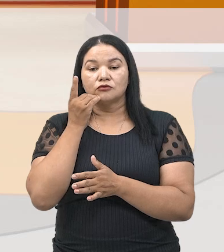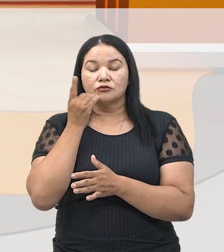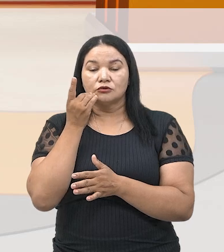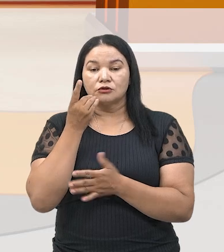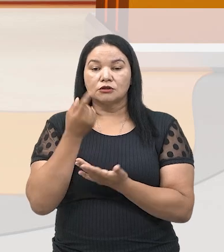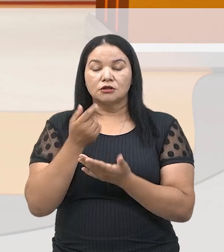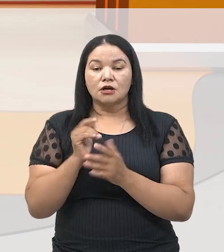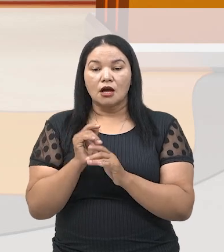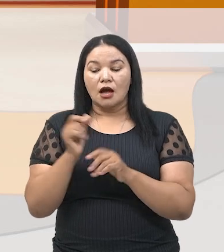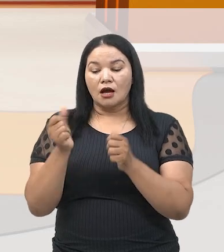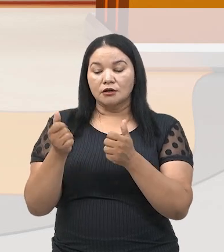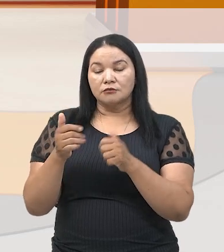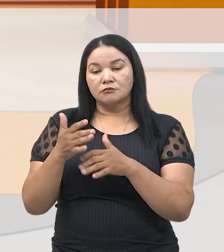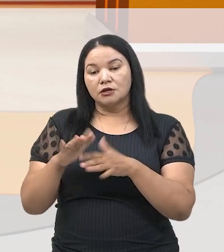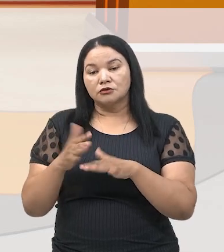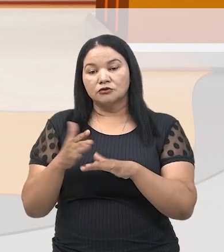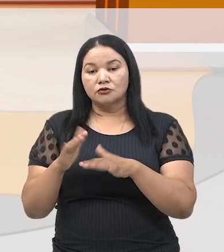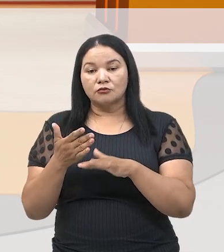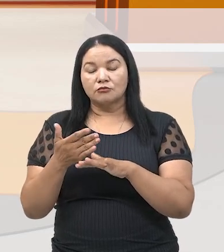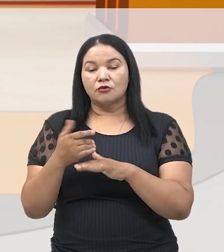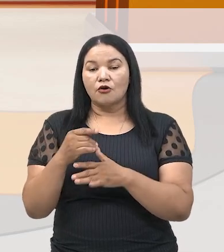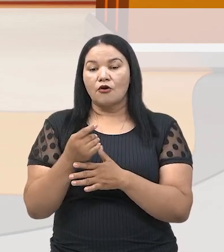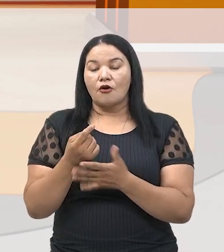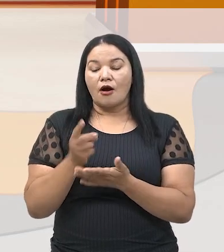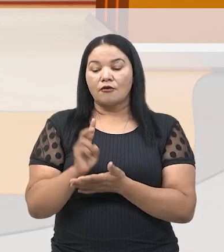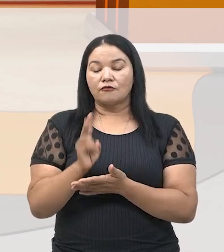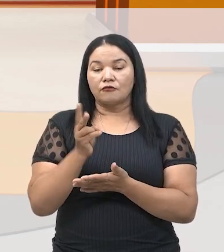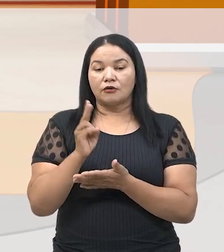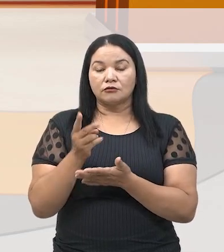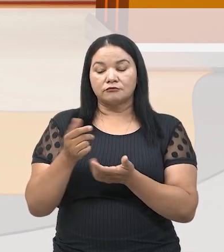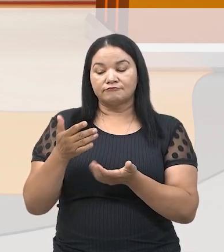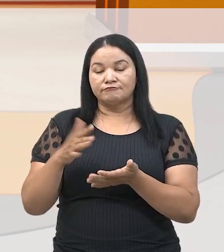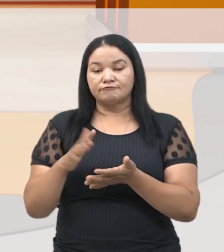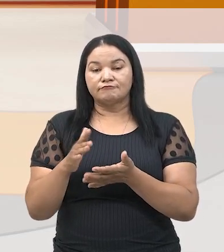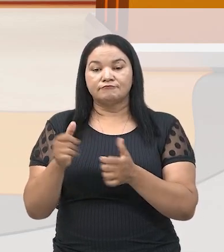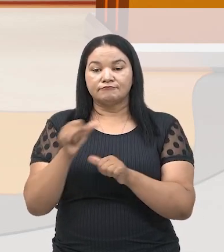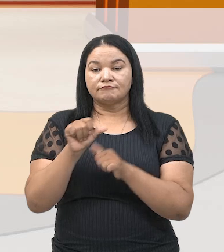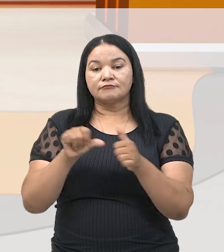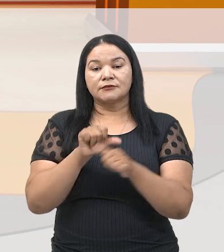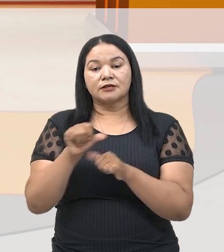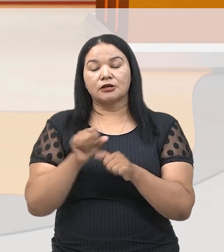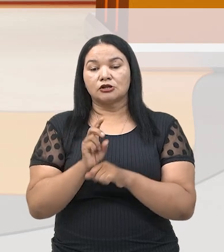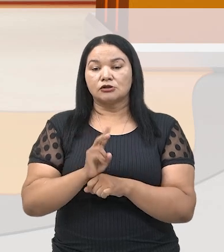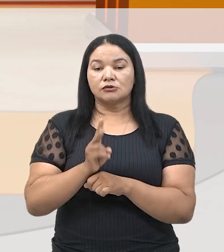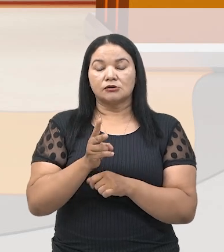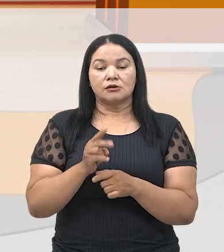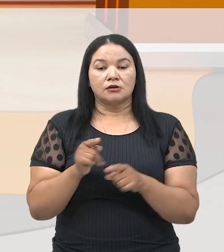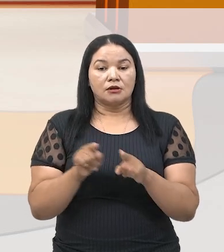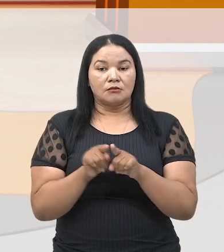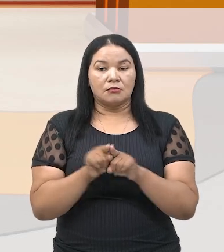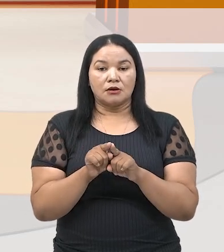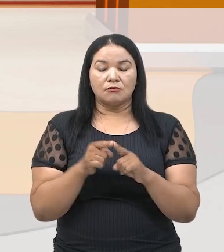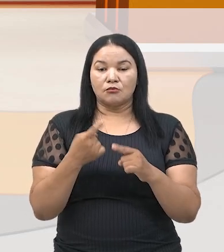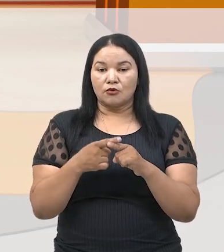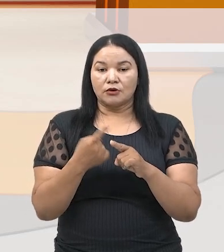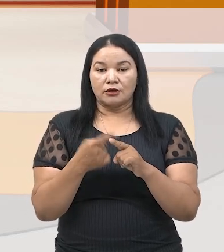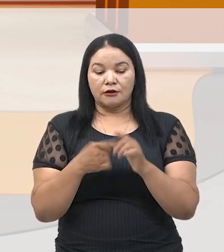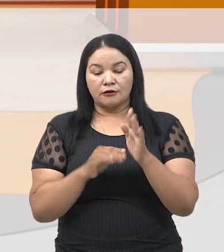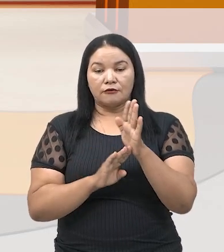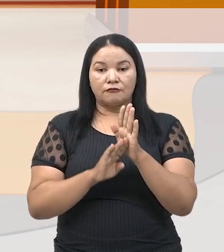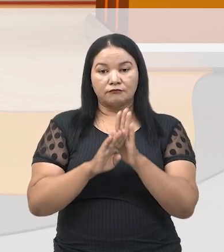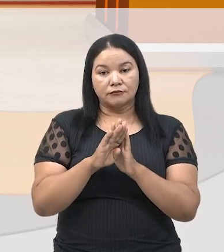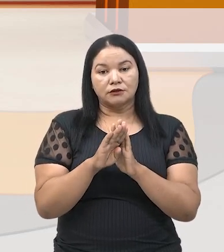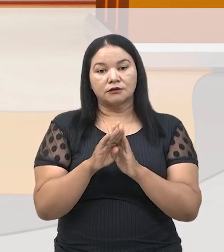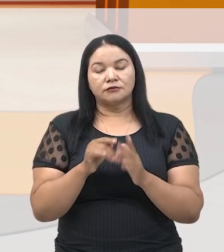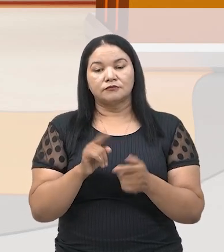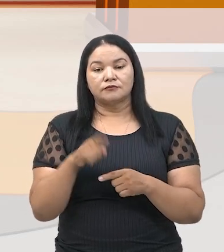determinados produtos estariam com preços alterados. Isso tudo também em decorrência à inflação. Nesse contexto também observamos